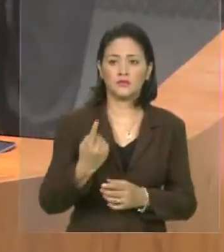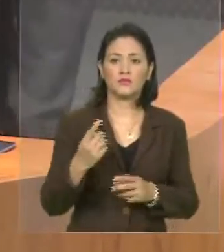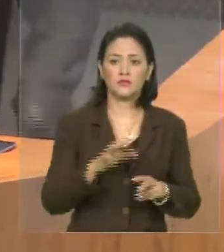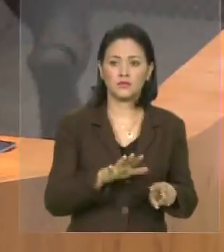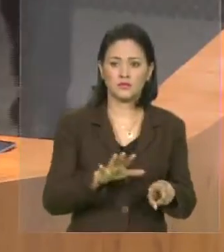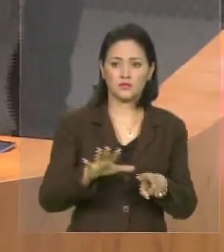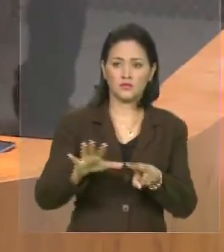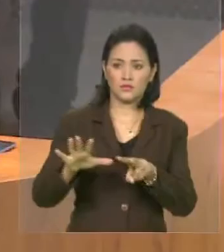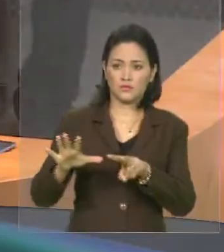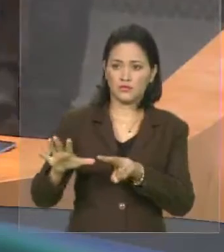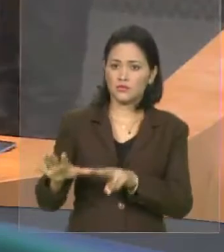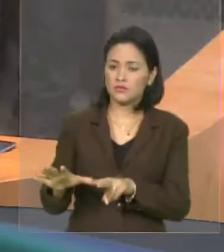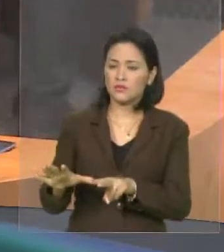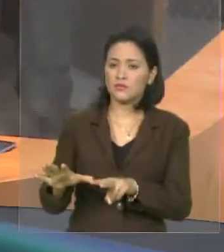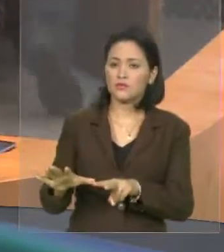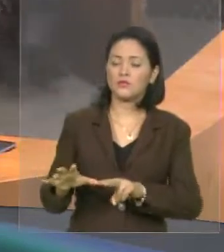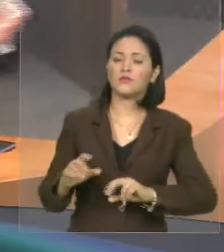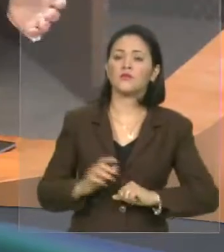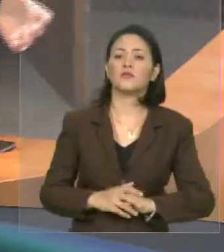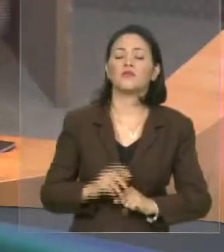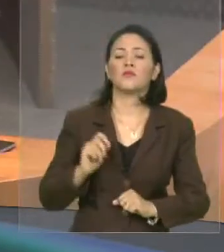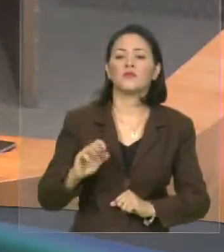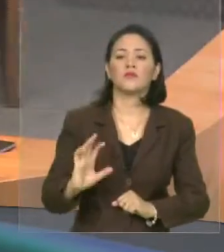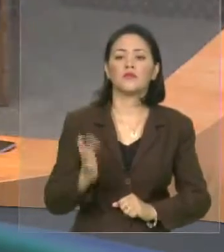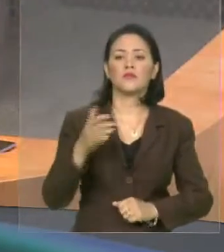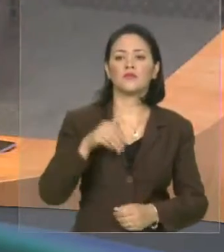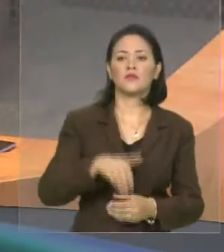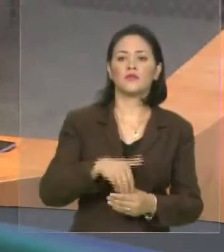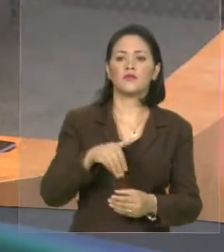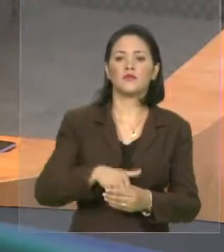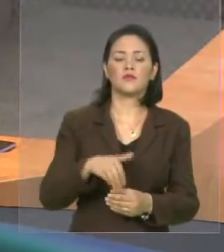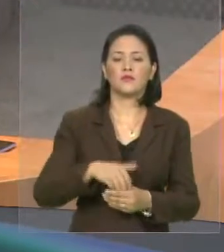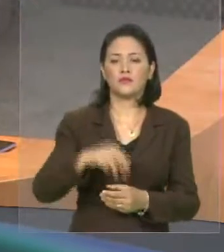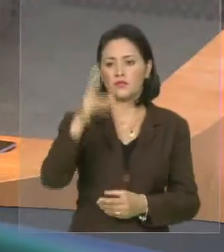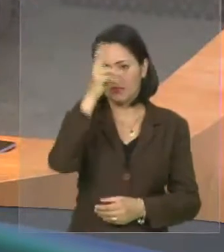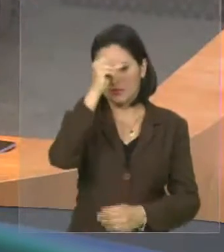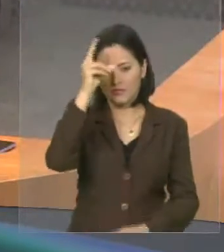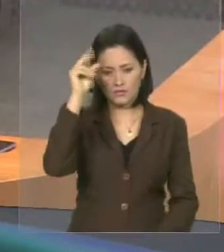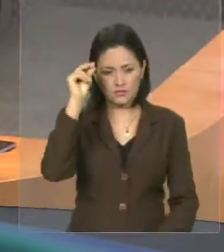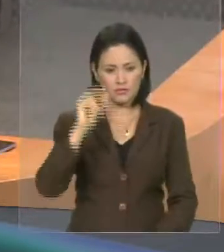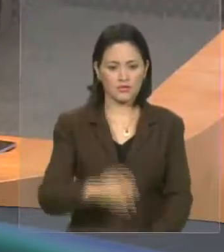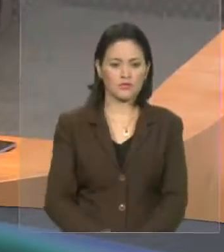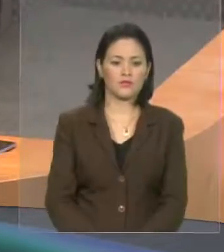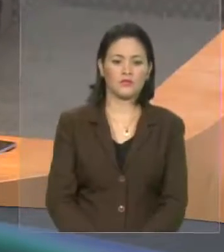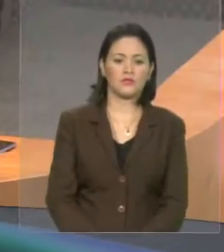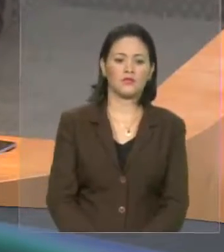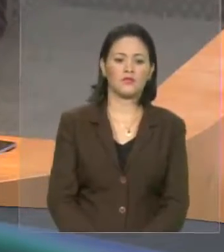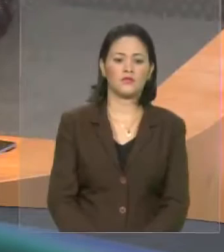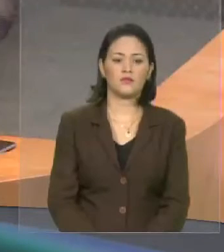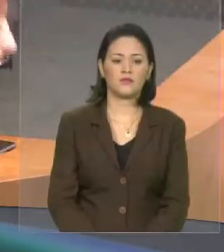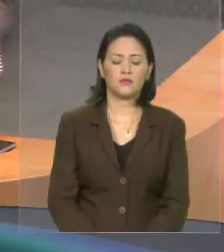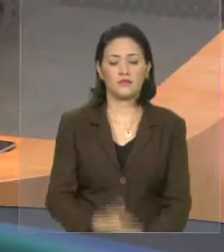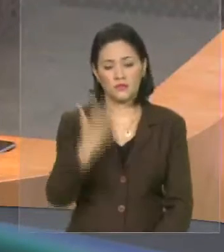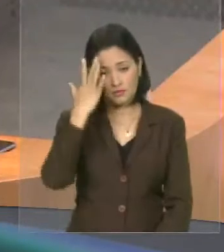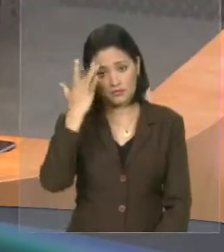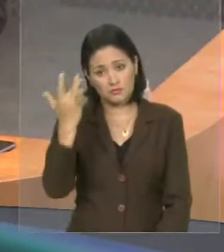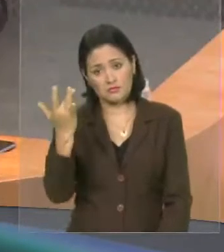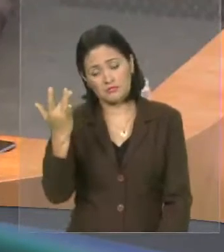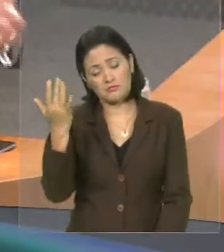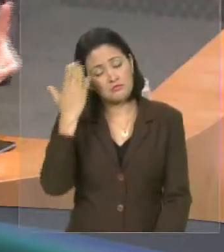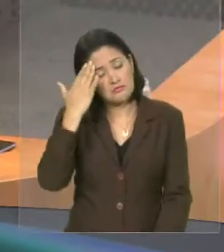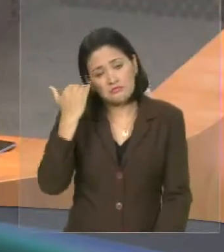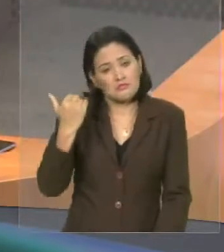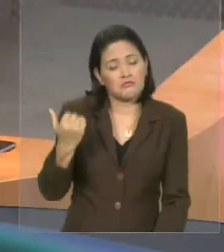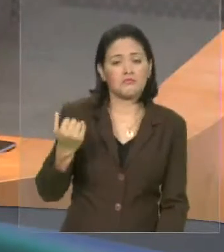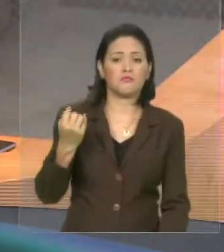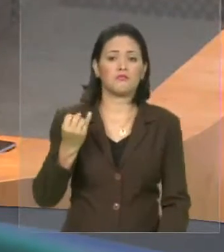que será concluída as eleições. Então, certamente, amanhã não sei se teremos quórum, não sei se